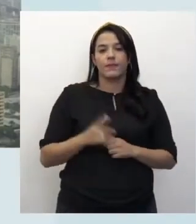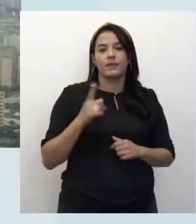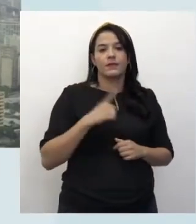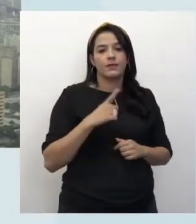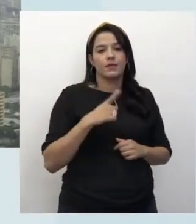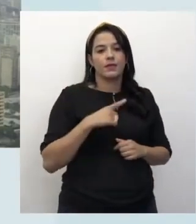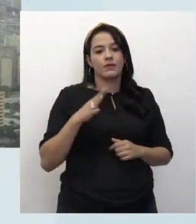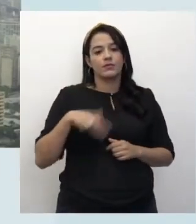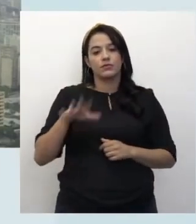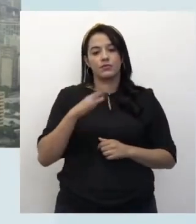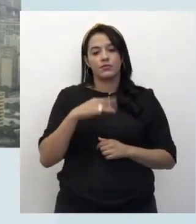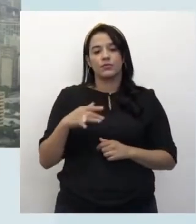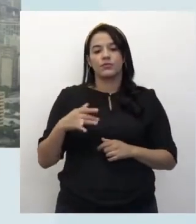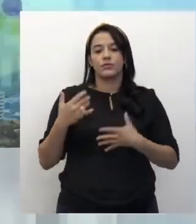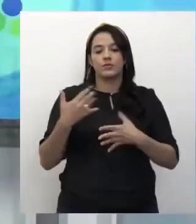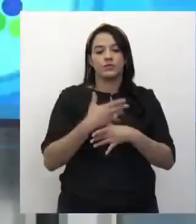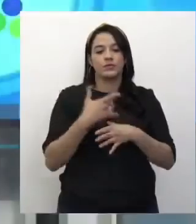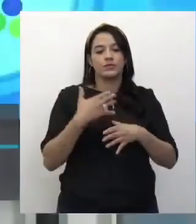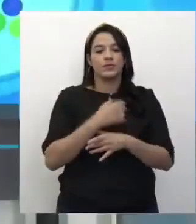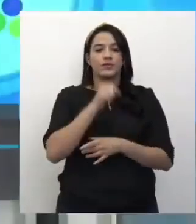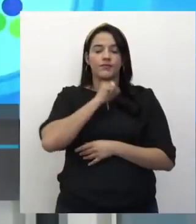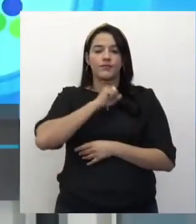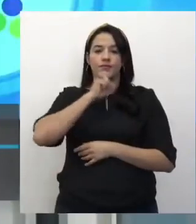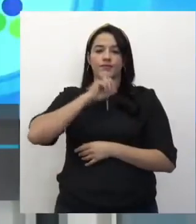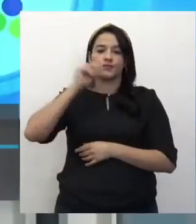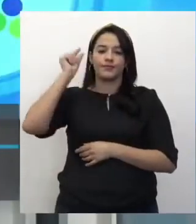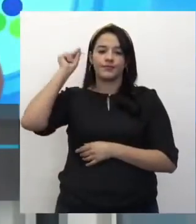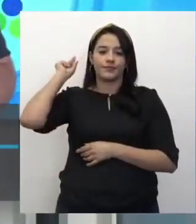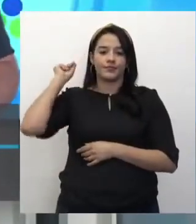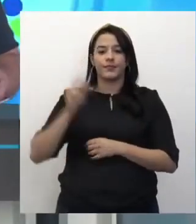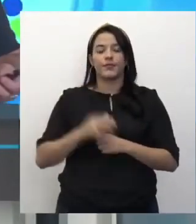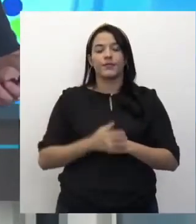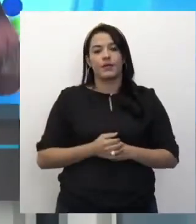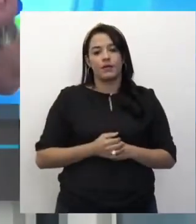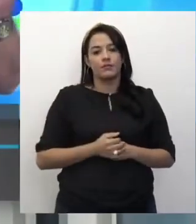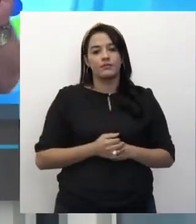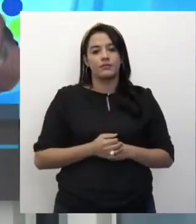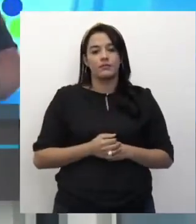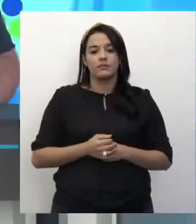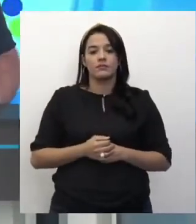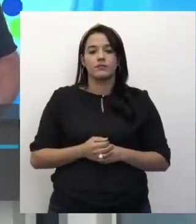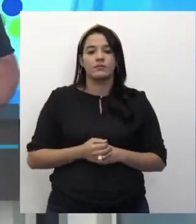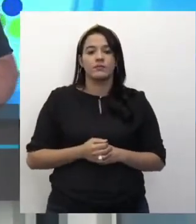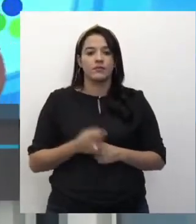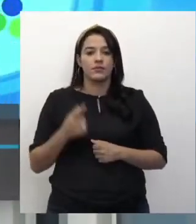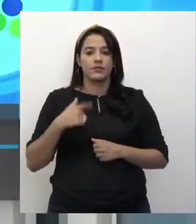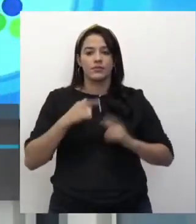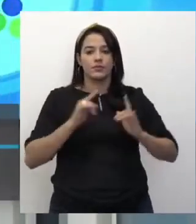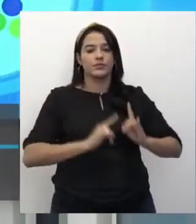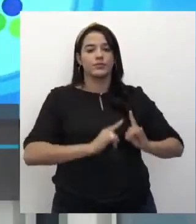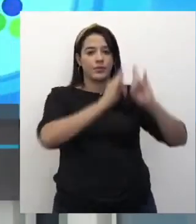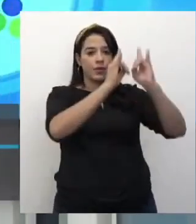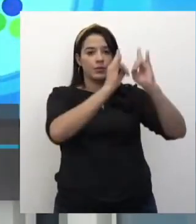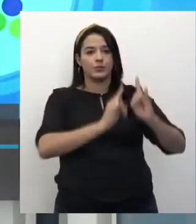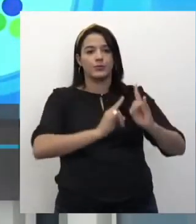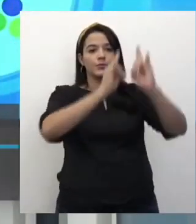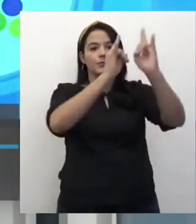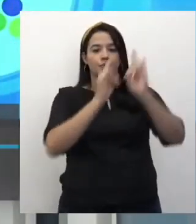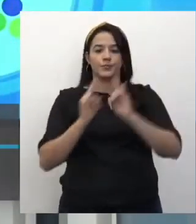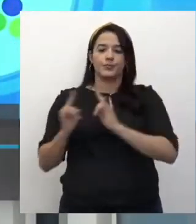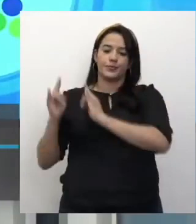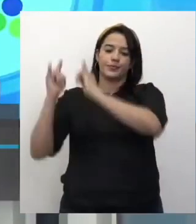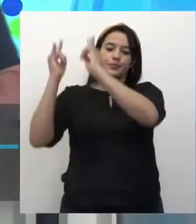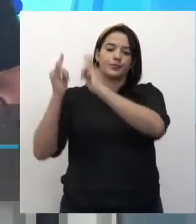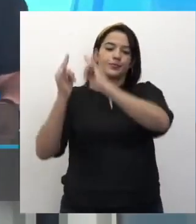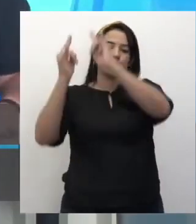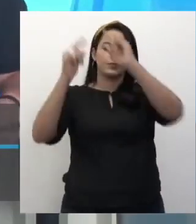como Centro Velho, né, uma das partes aí do centro antigo aí de São Paulo, e obviamente as edificações foram se construindo nas